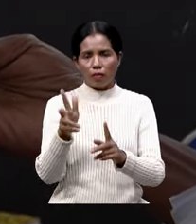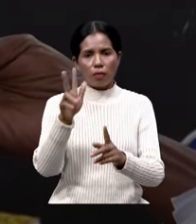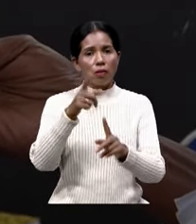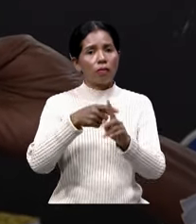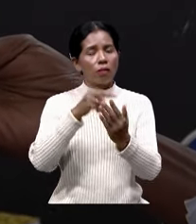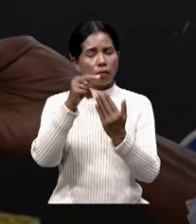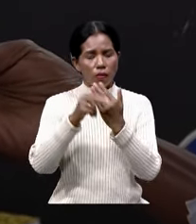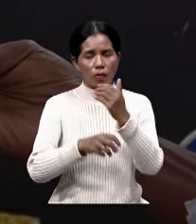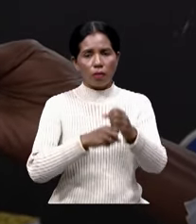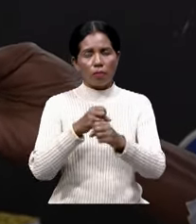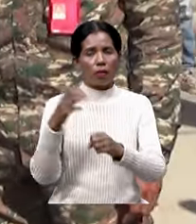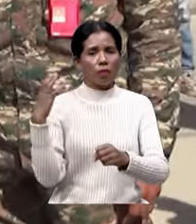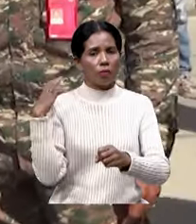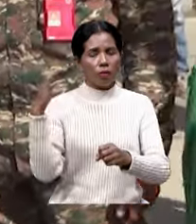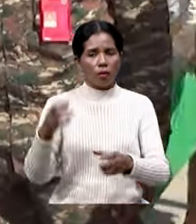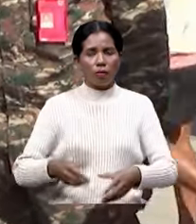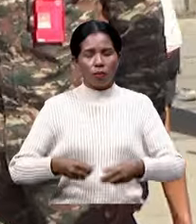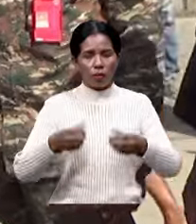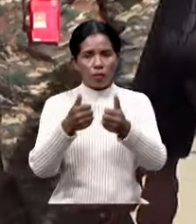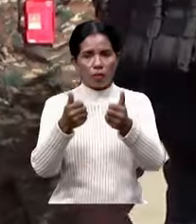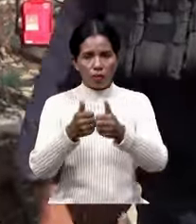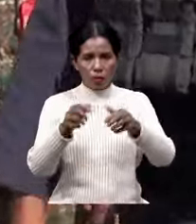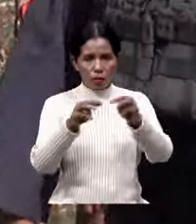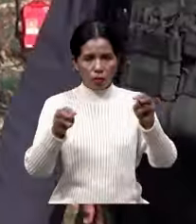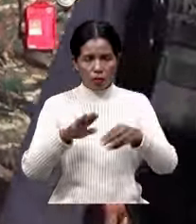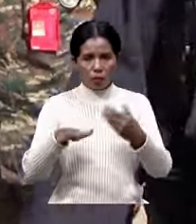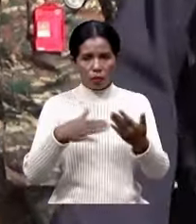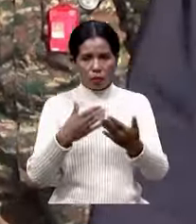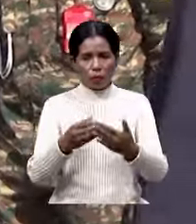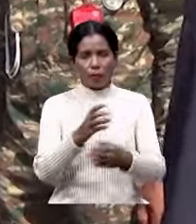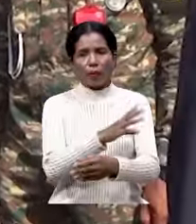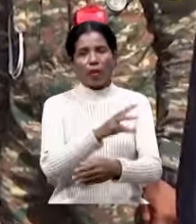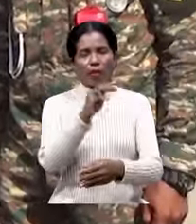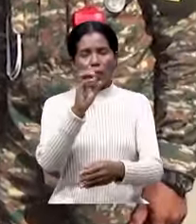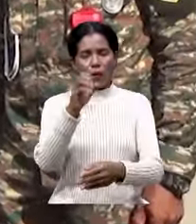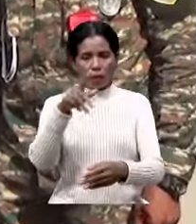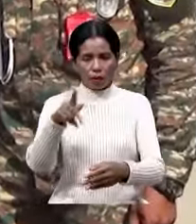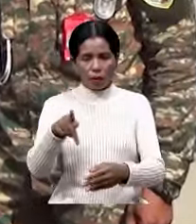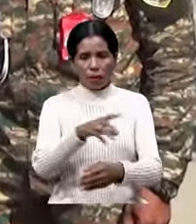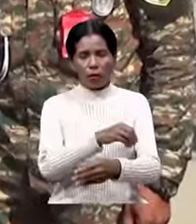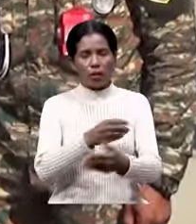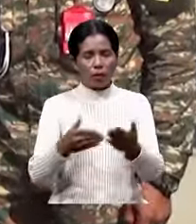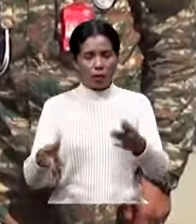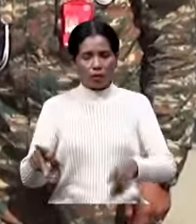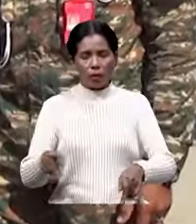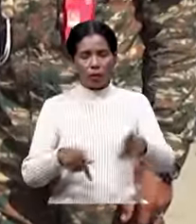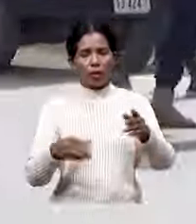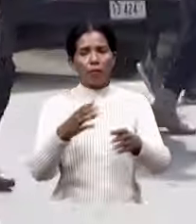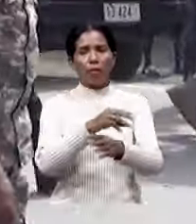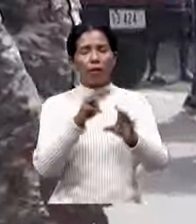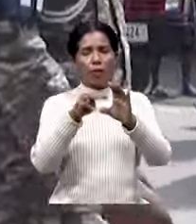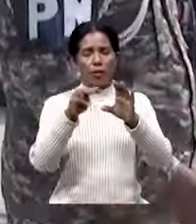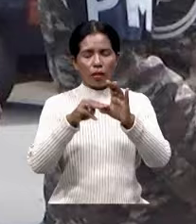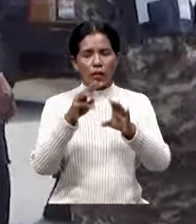kona ba competencia nebe mak atribui ba autoridade municipal sira makanesan, obras públicas obra pública sira, gestão mercado no